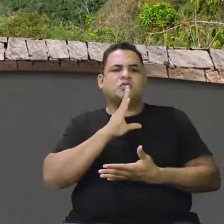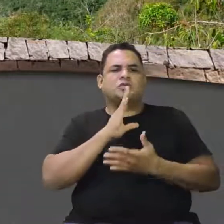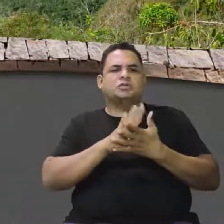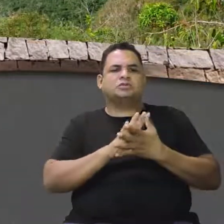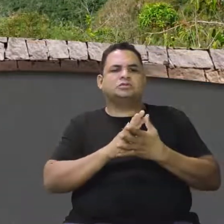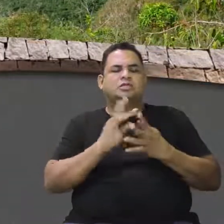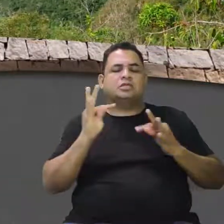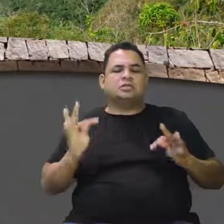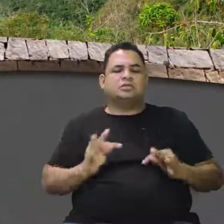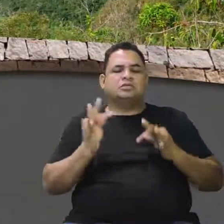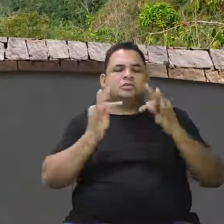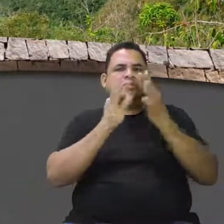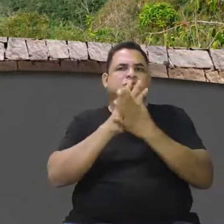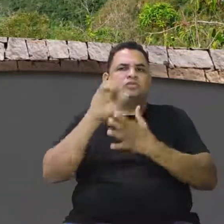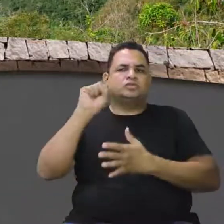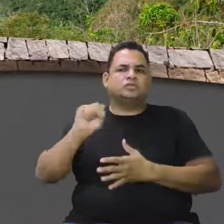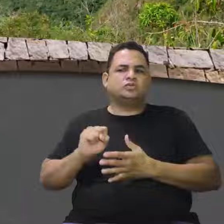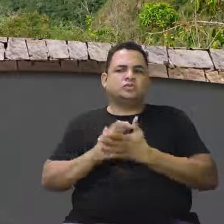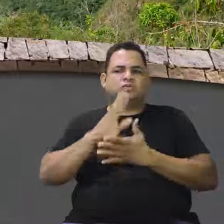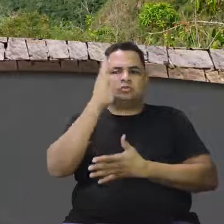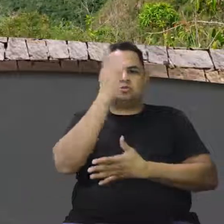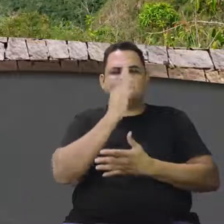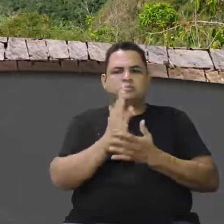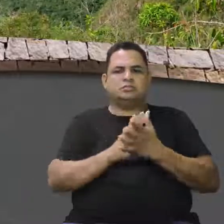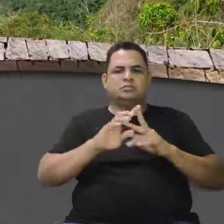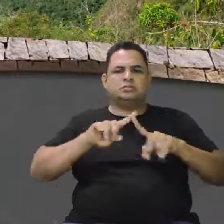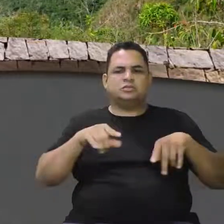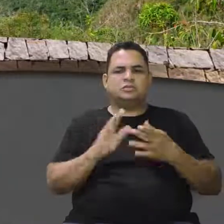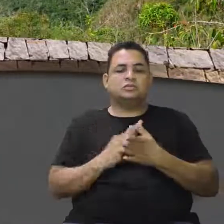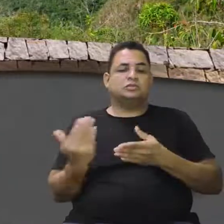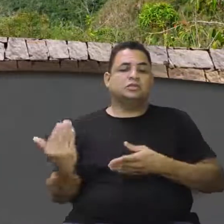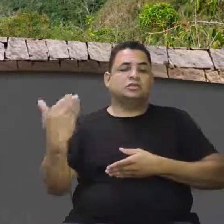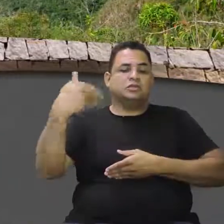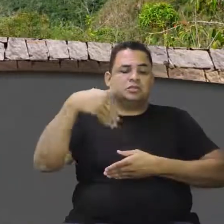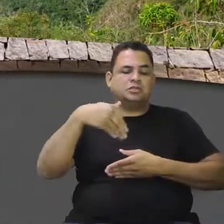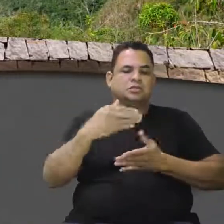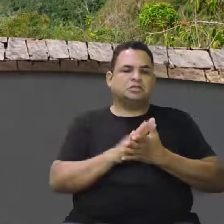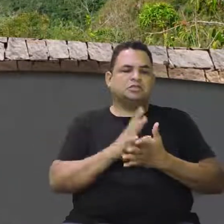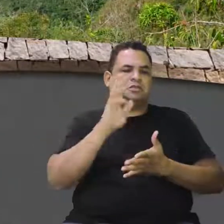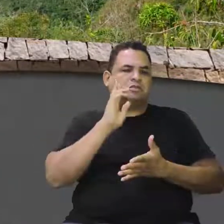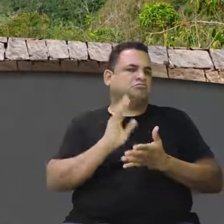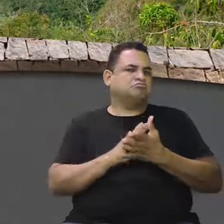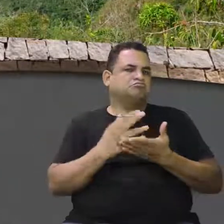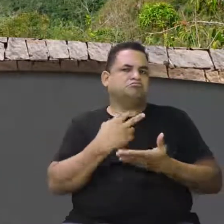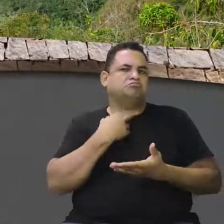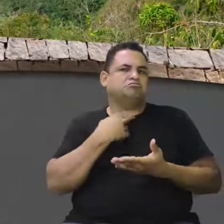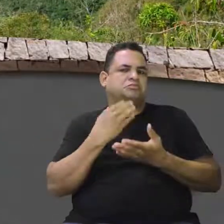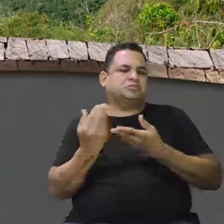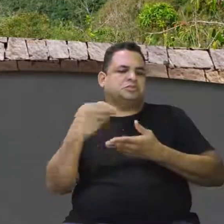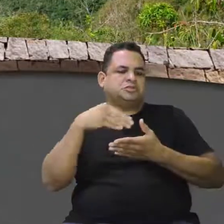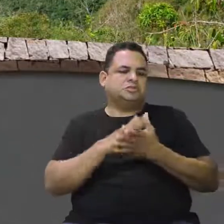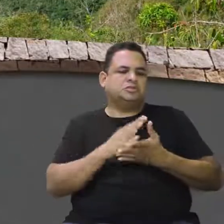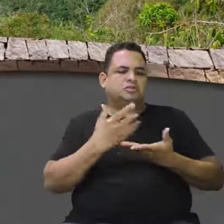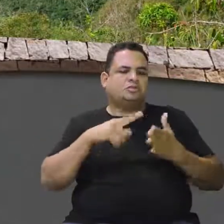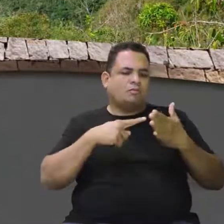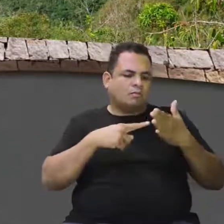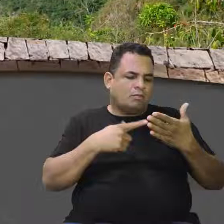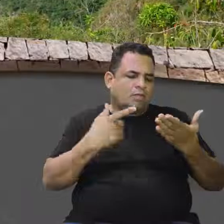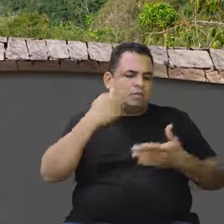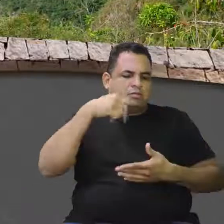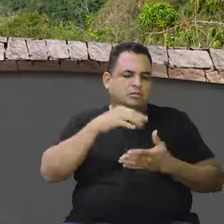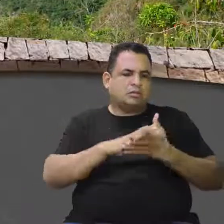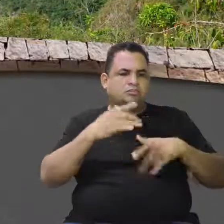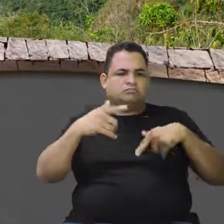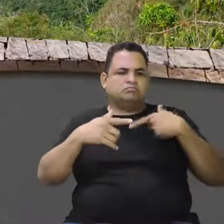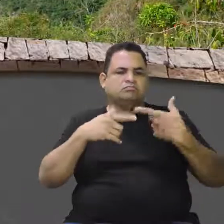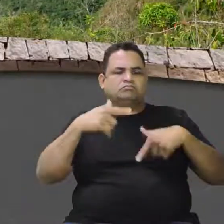de técnicas lá no sul do Brasil, mas quando ele veio para Rondônia ele não pôde trazer todo o seu maquinário para produzir. Então o que